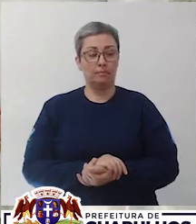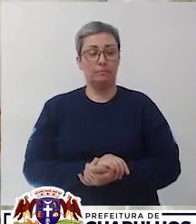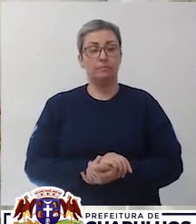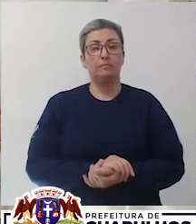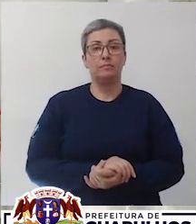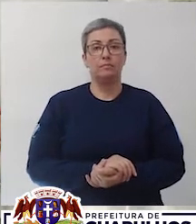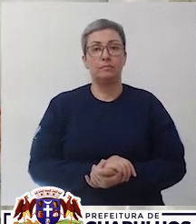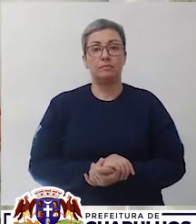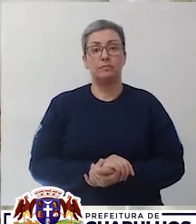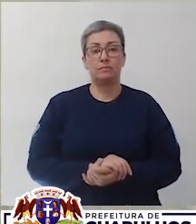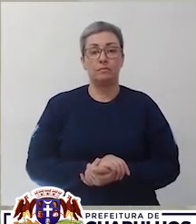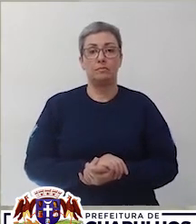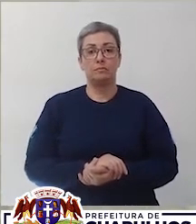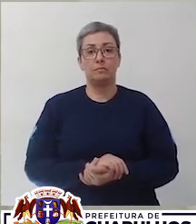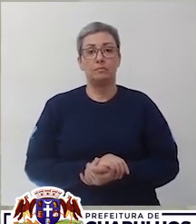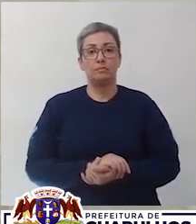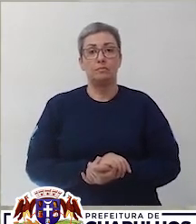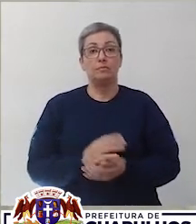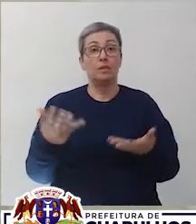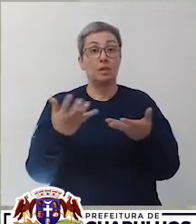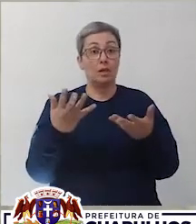Agora vai a manteiga.